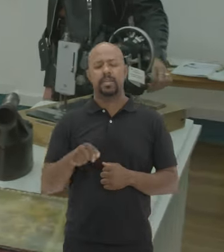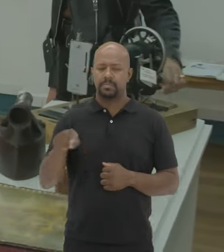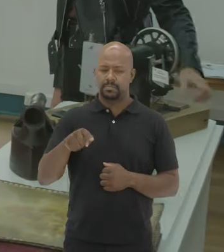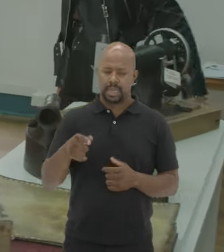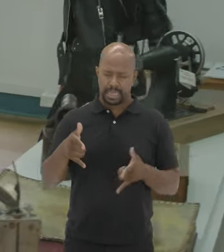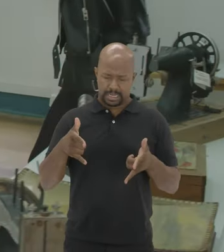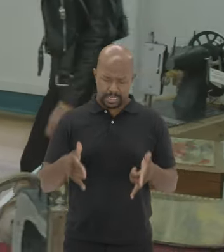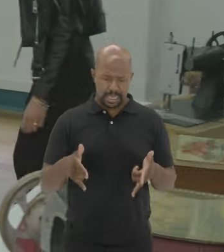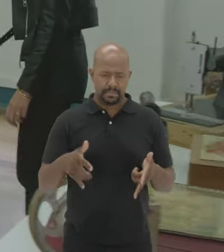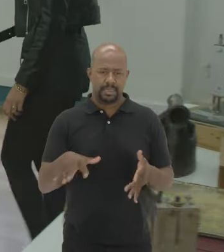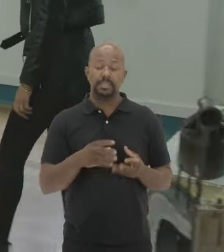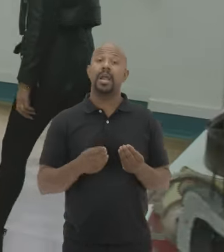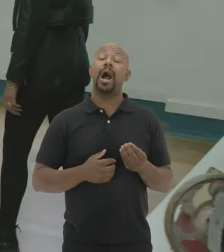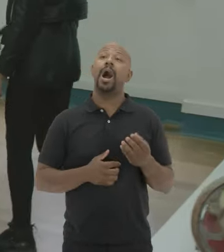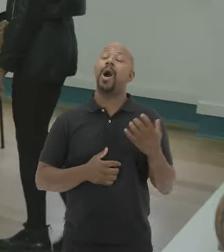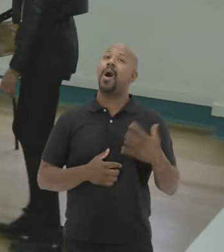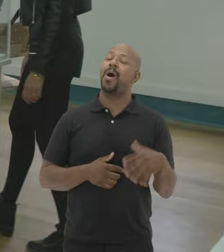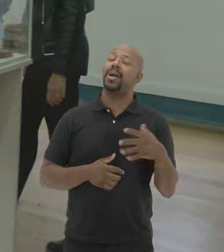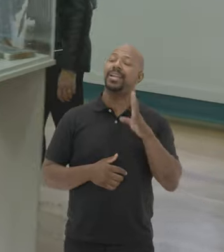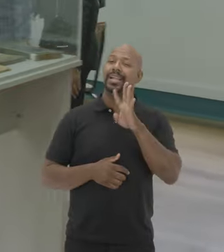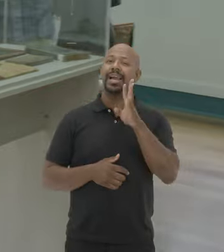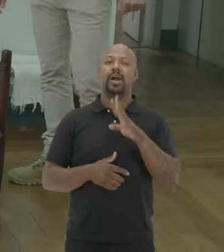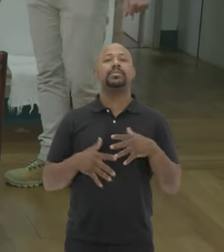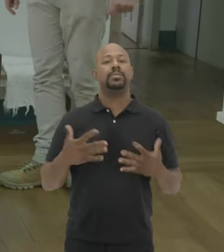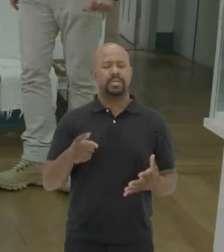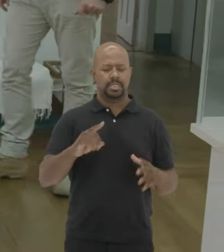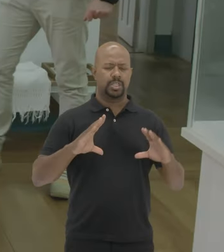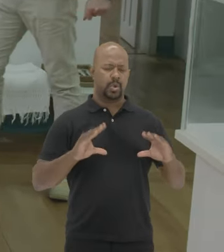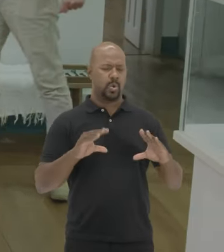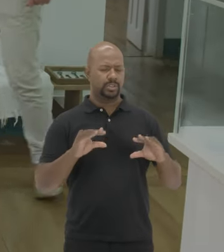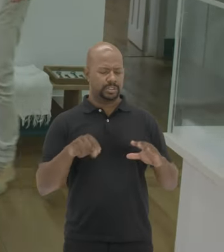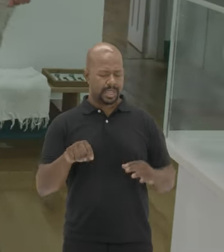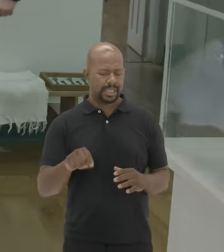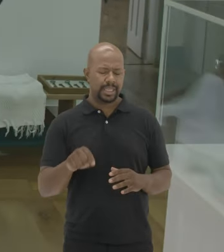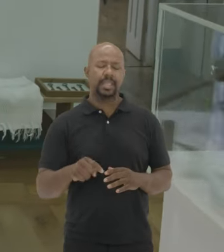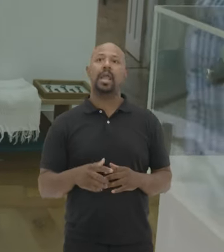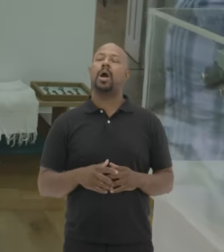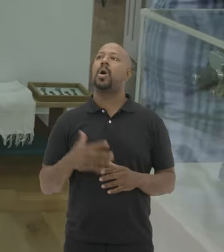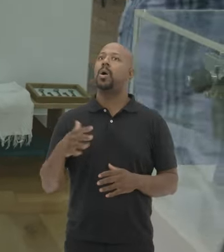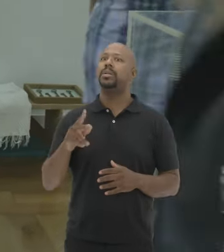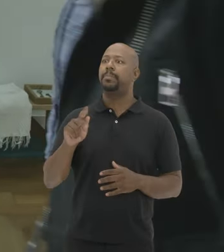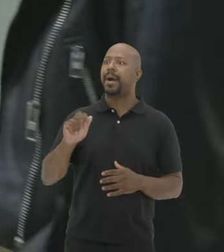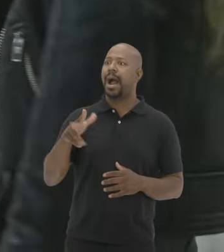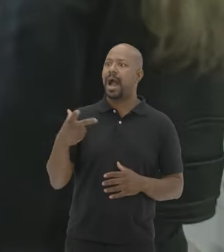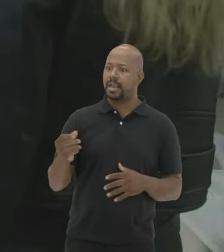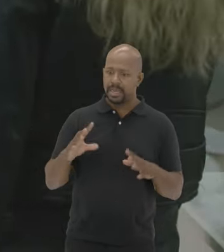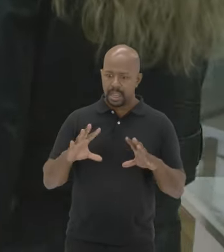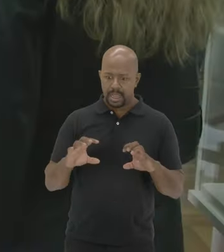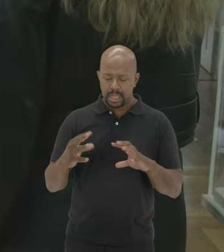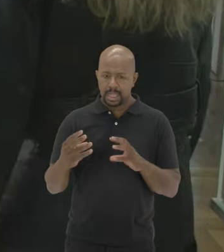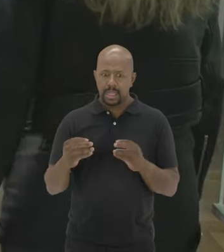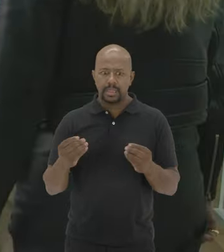uma cama das irmãs. Olha só. A senhora mostra uma cama muito Esse antiga. Esse colchão que eu vi aqui. Olha, de palha,